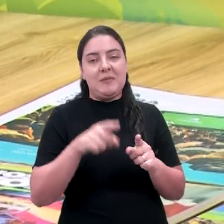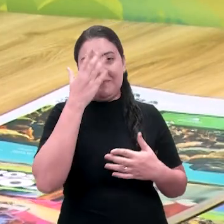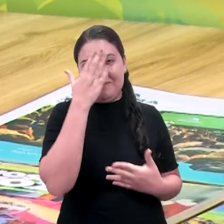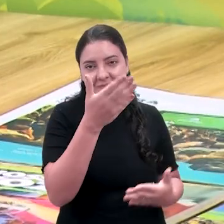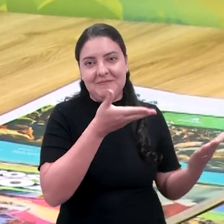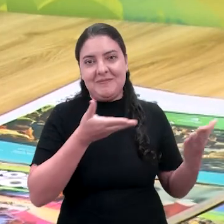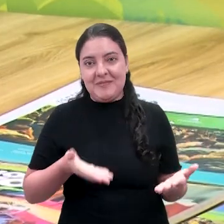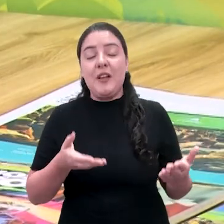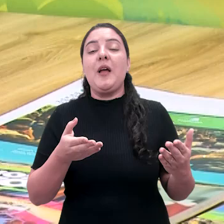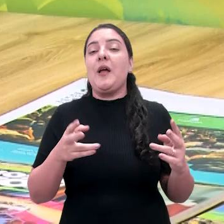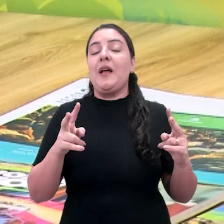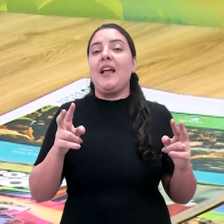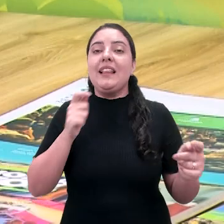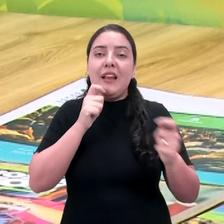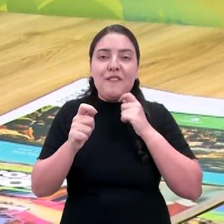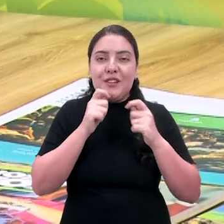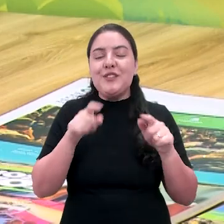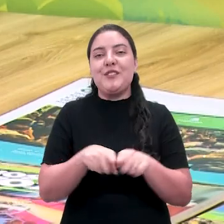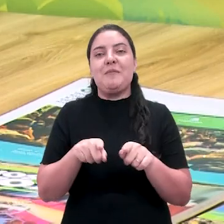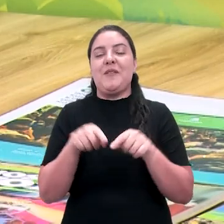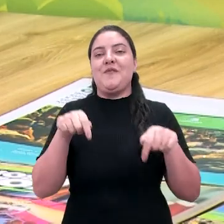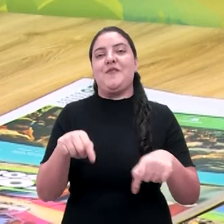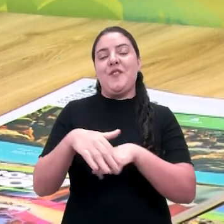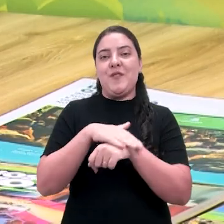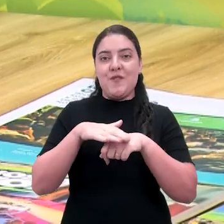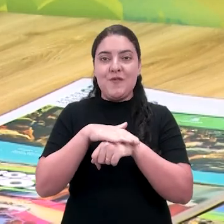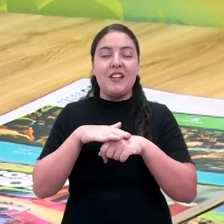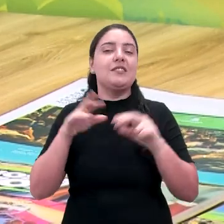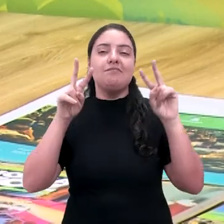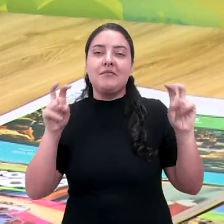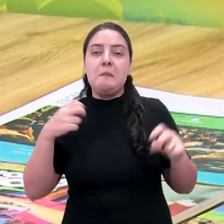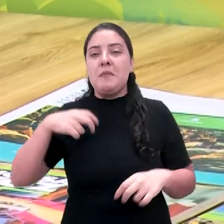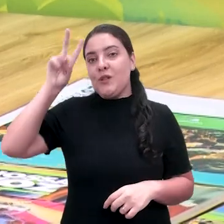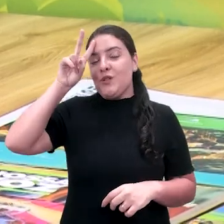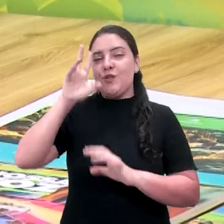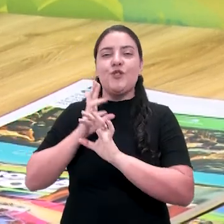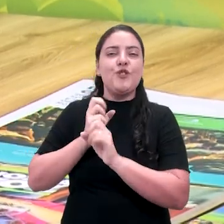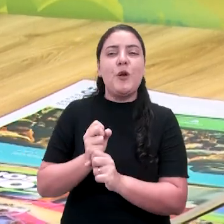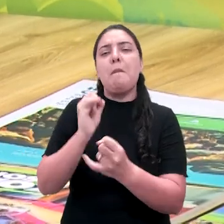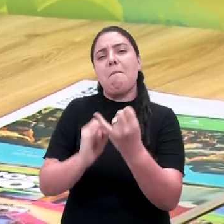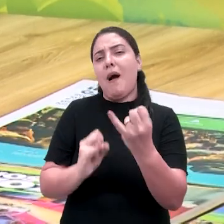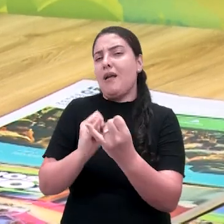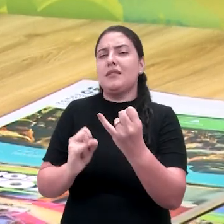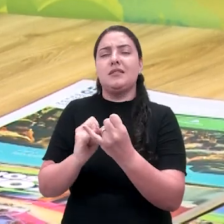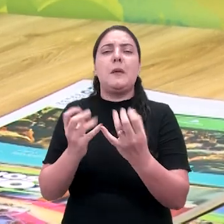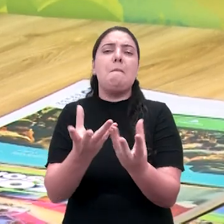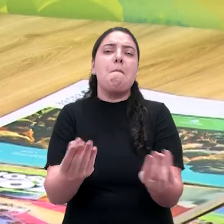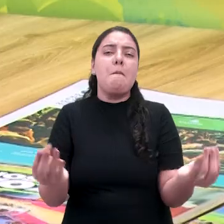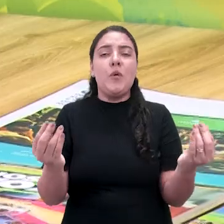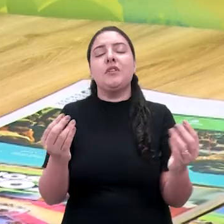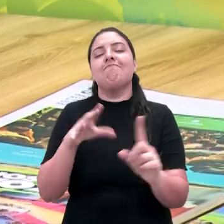o convite, tanto pela entrevista, como para estar aqui conversando um pouquinho sobre a minha história, que é parecida com a de muitas e